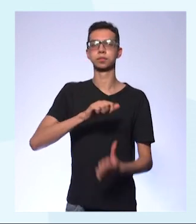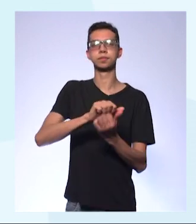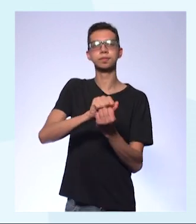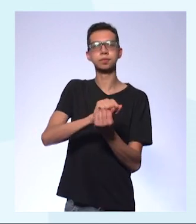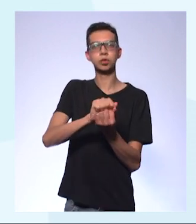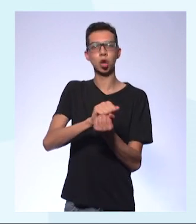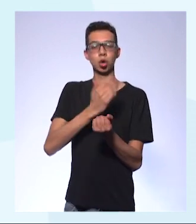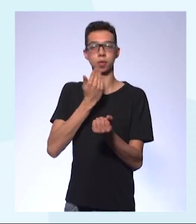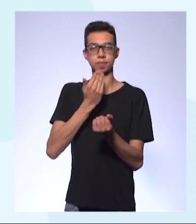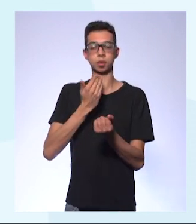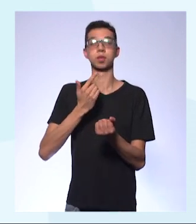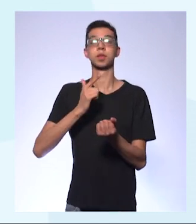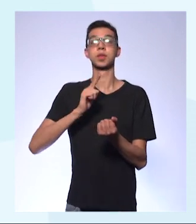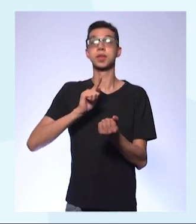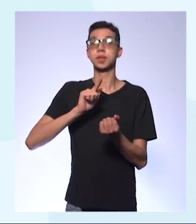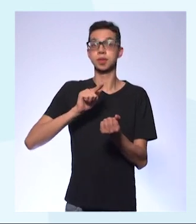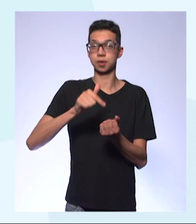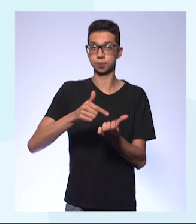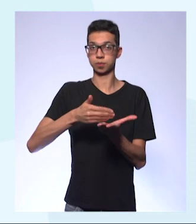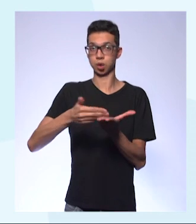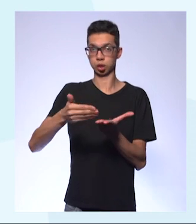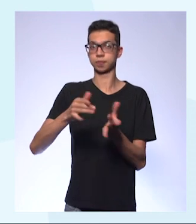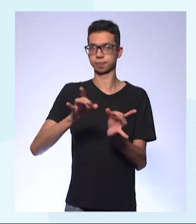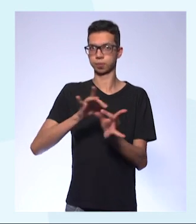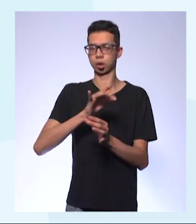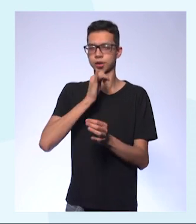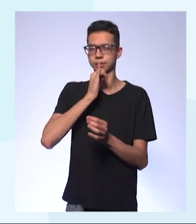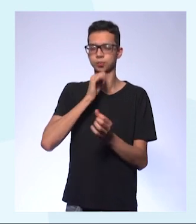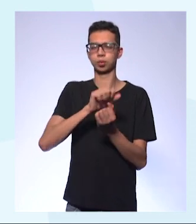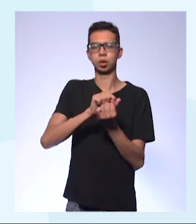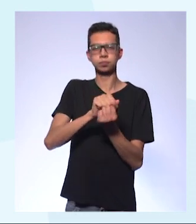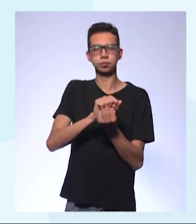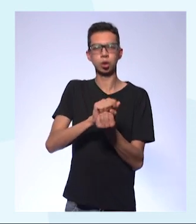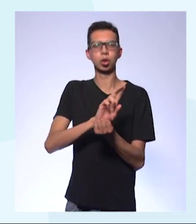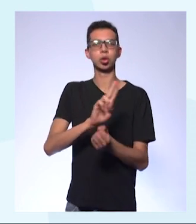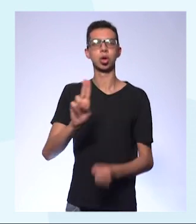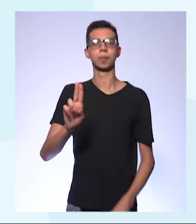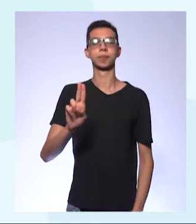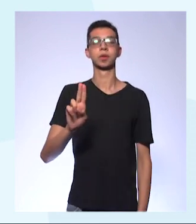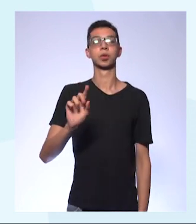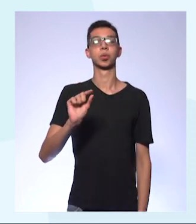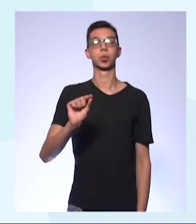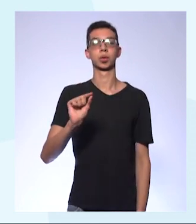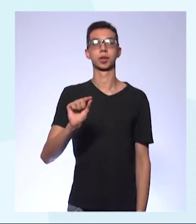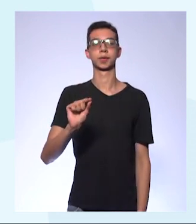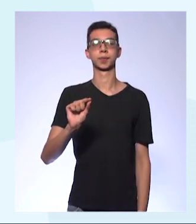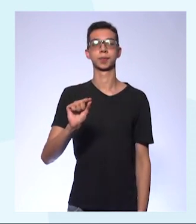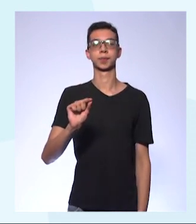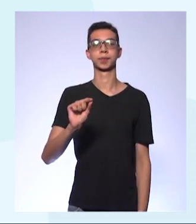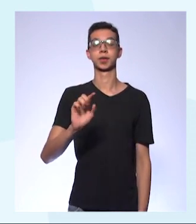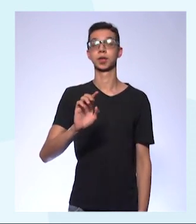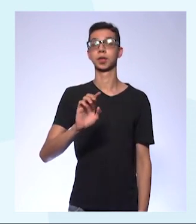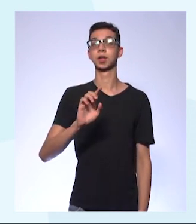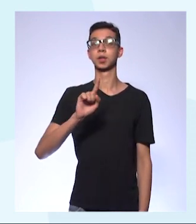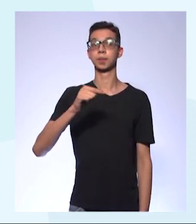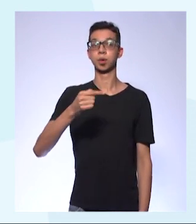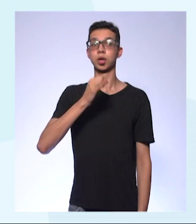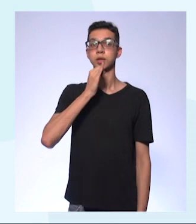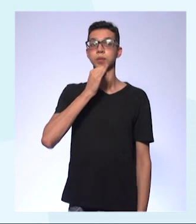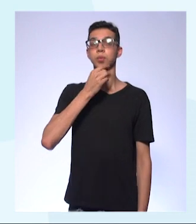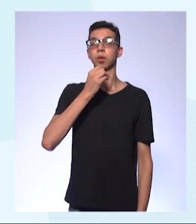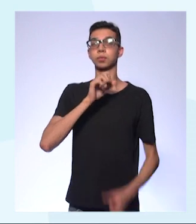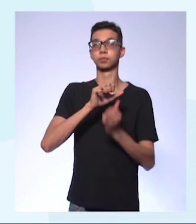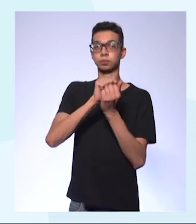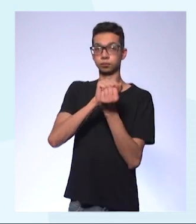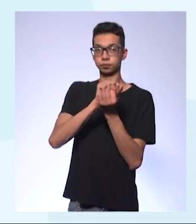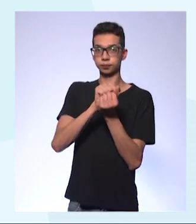alimento, depois que ele inicia esse processo, né, a gente já chama ele de bolo alimentar e ele vai passando pelo esôfago, onde a gente